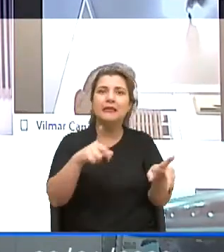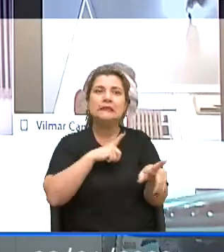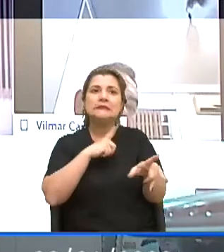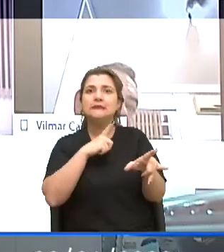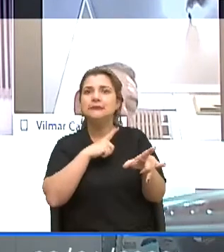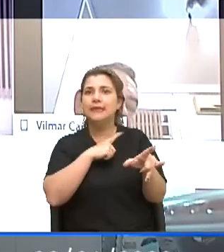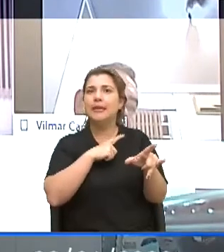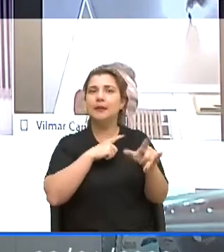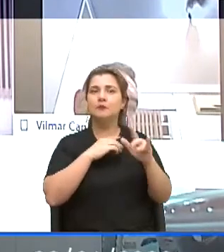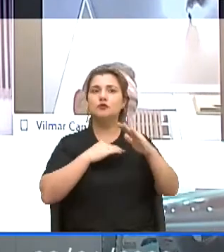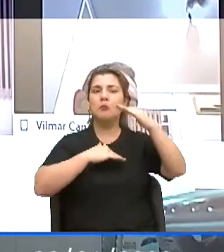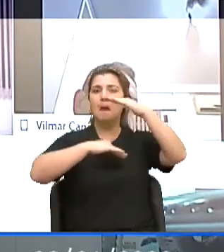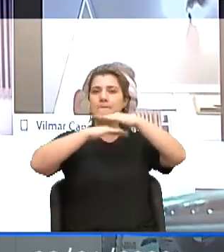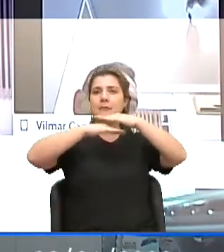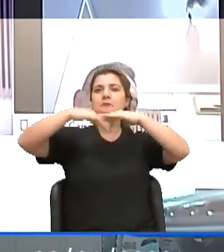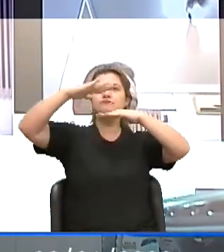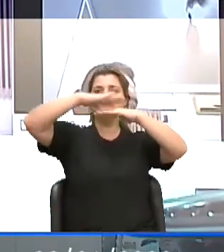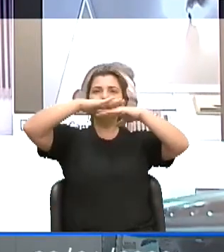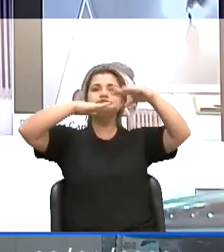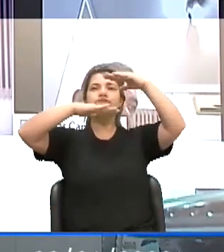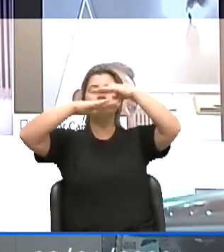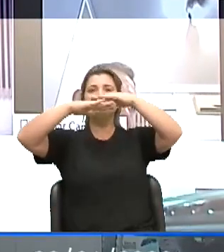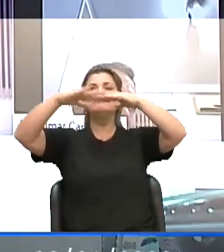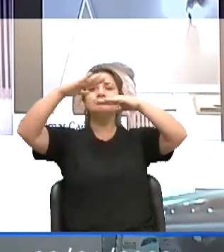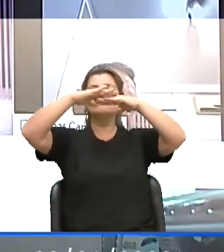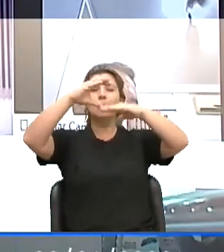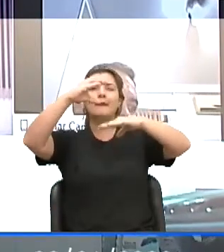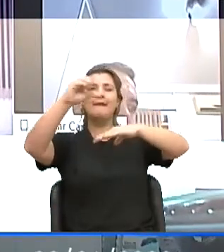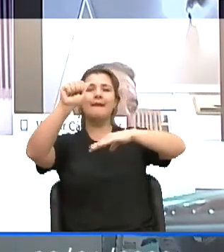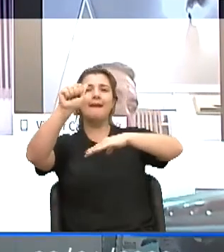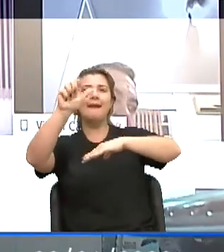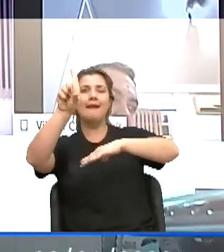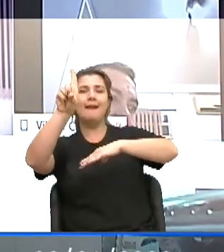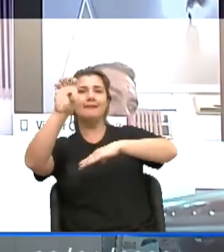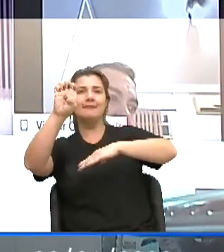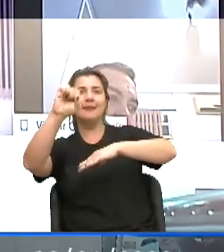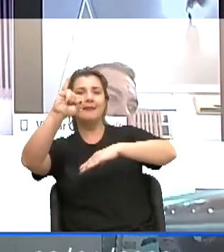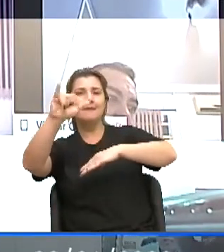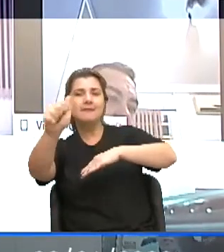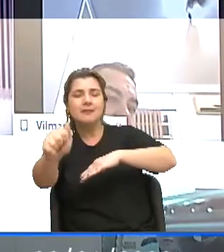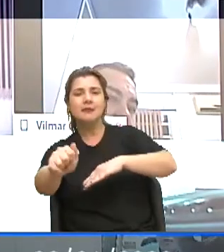de segmentos que nos circunda as plantas dos frigoríficos, né?